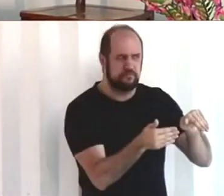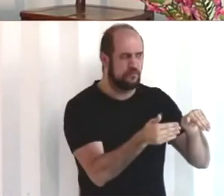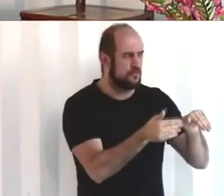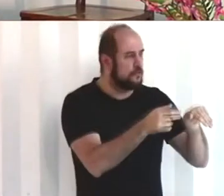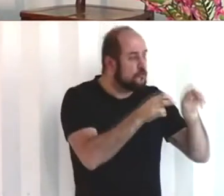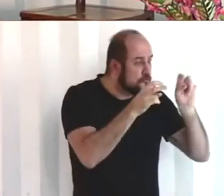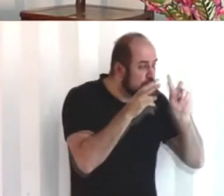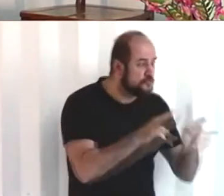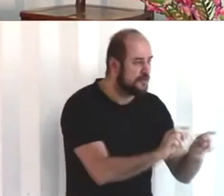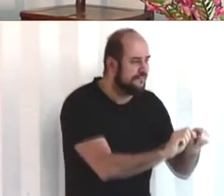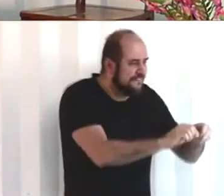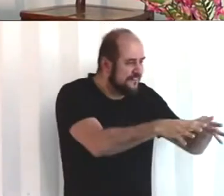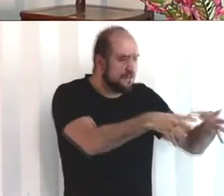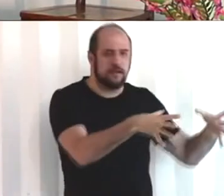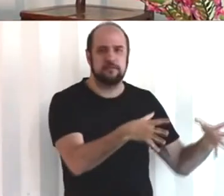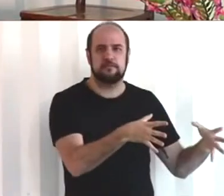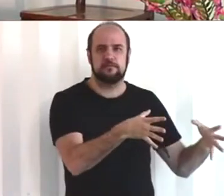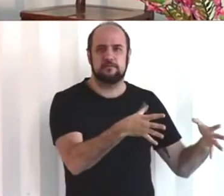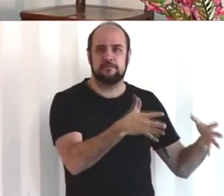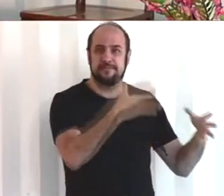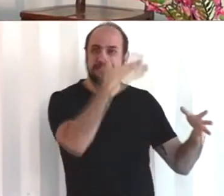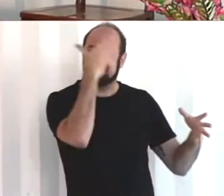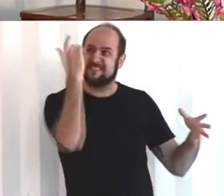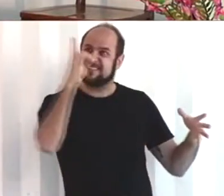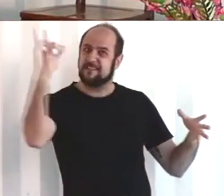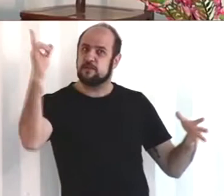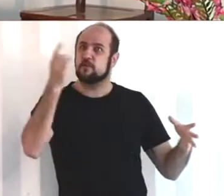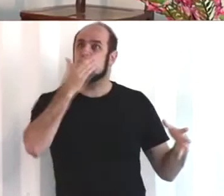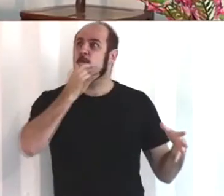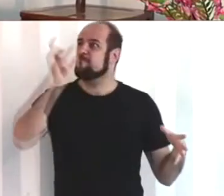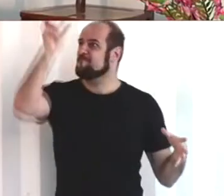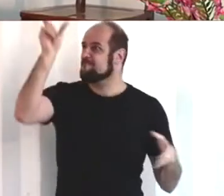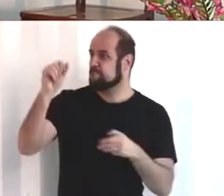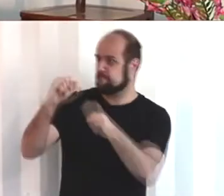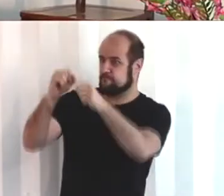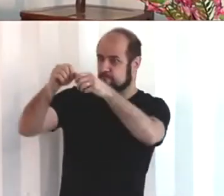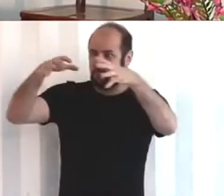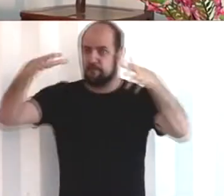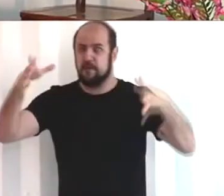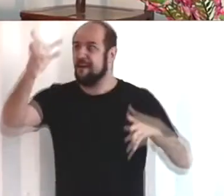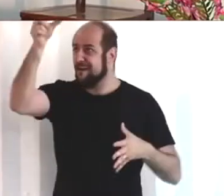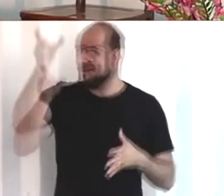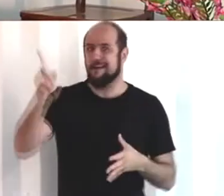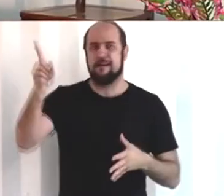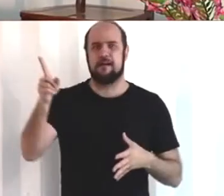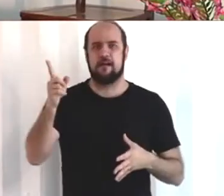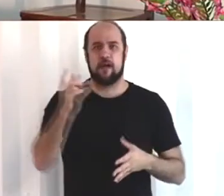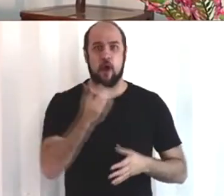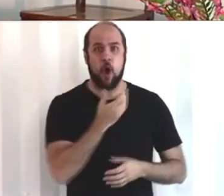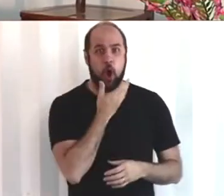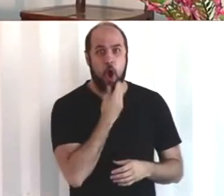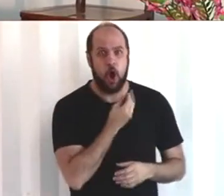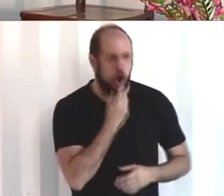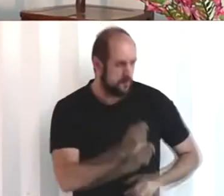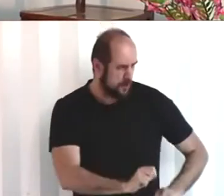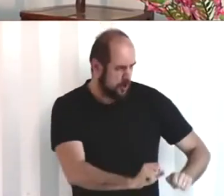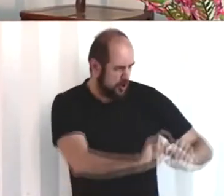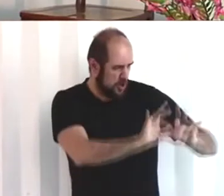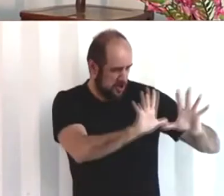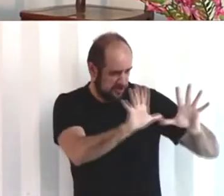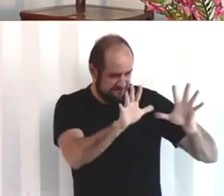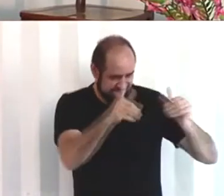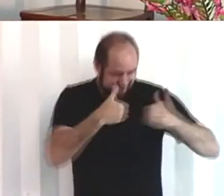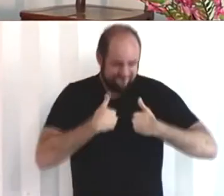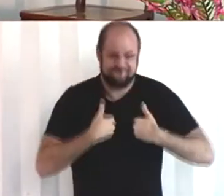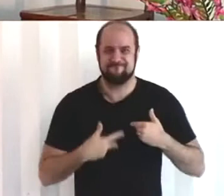criatura. O homem deixa de dar glórias a Deus e começa a dar glória a si mesmo. Uma das frases que se tornou